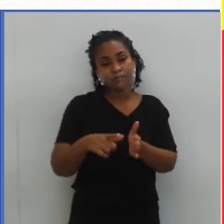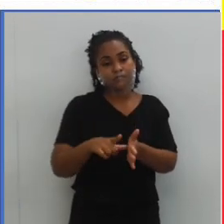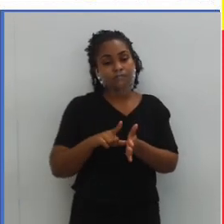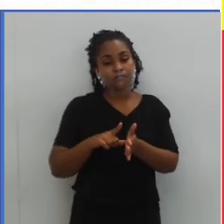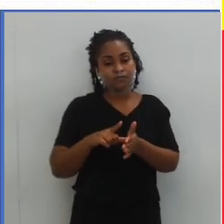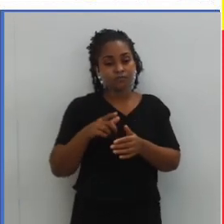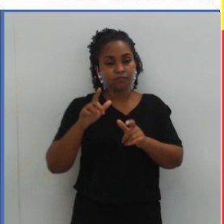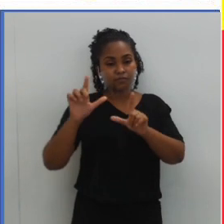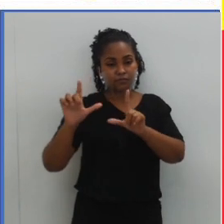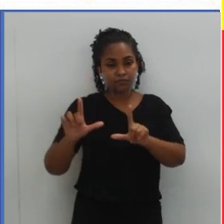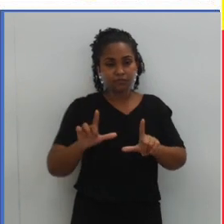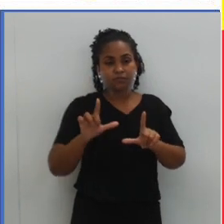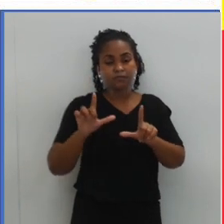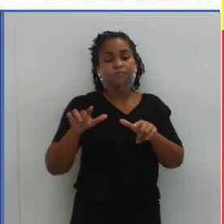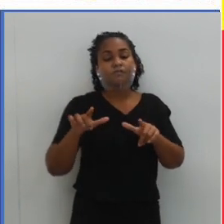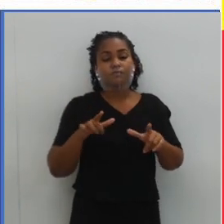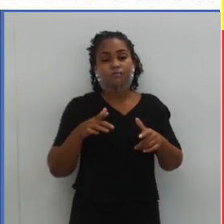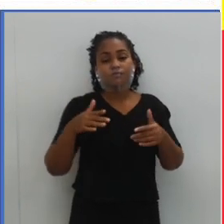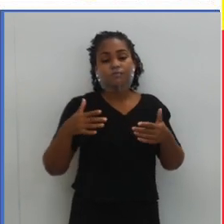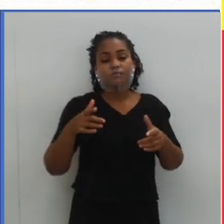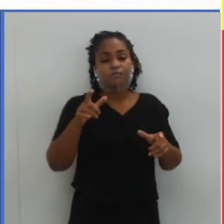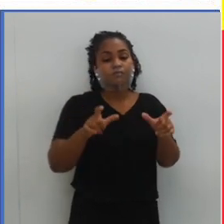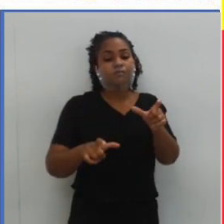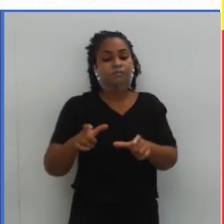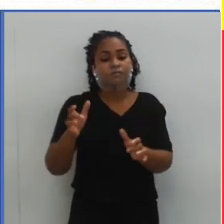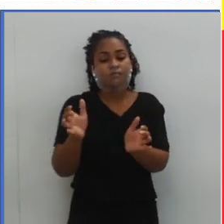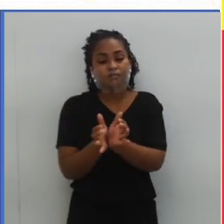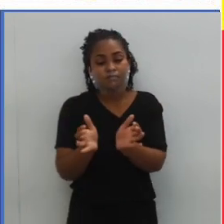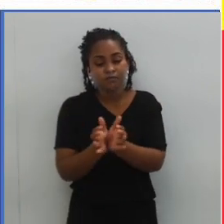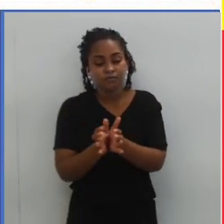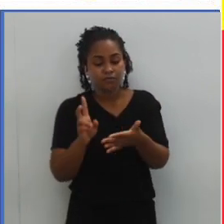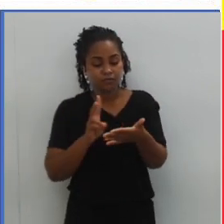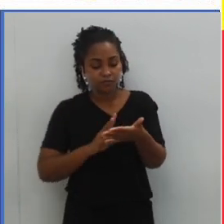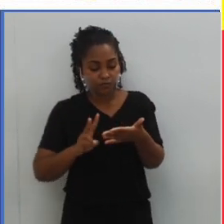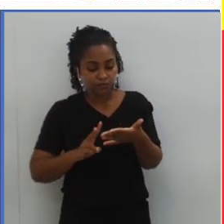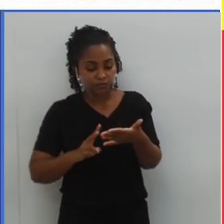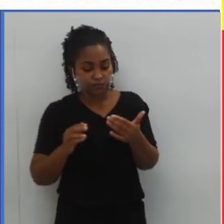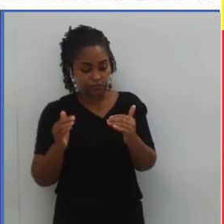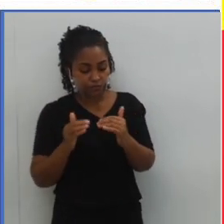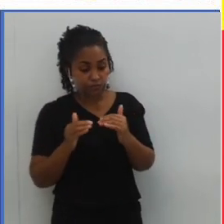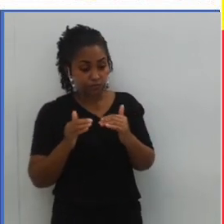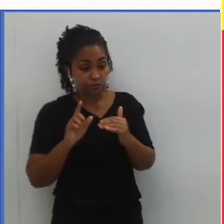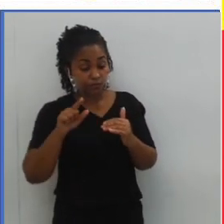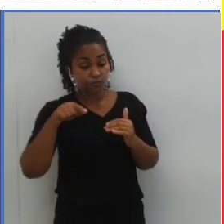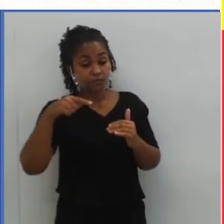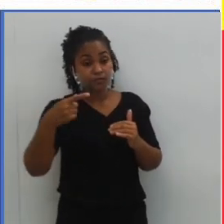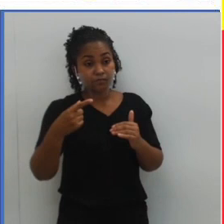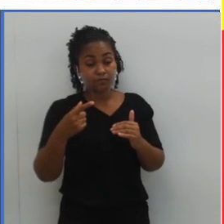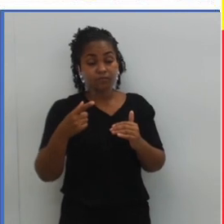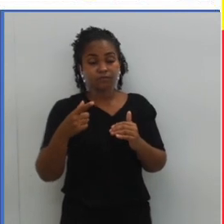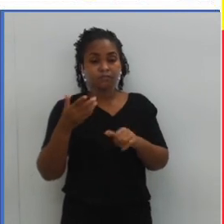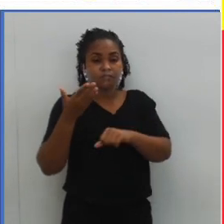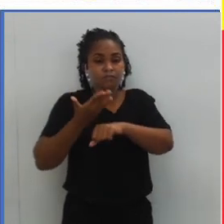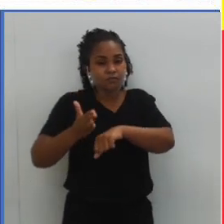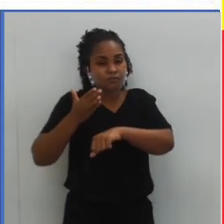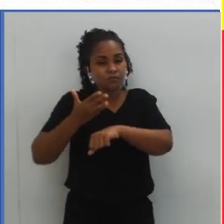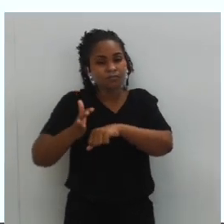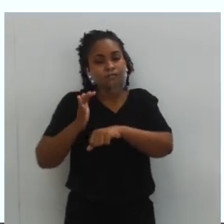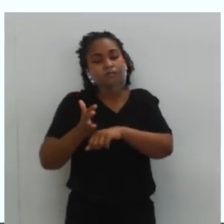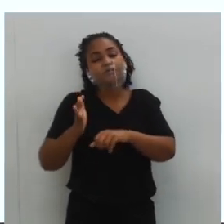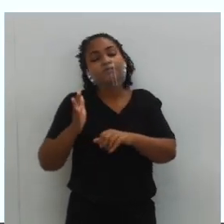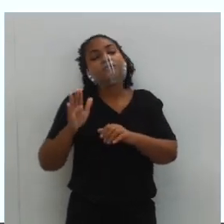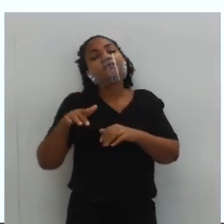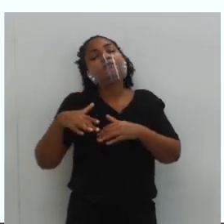cenas. Então, o elenco ele faz a leitura do texto, né, depois eles têm os ensaios, né, então assim, existe todo um